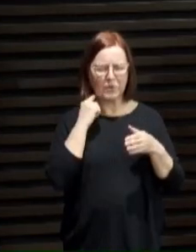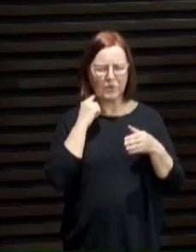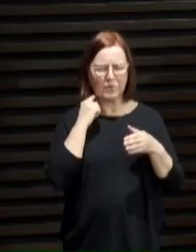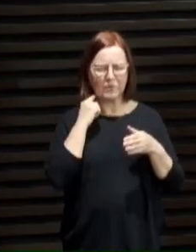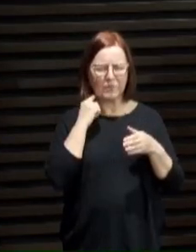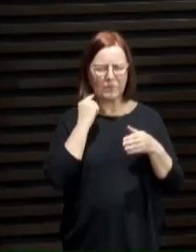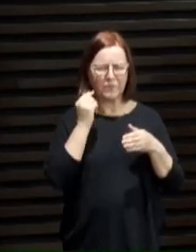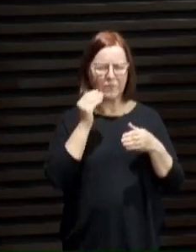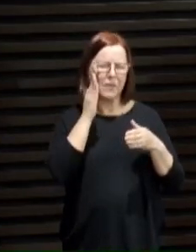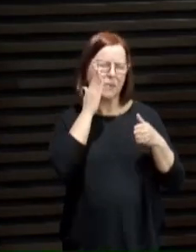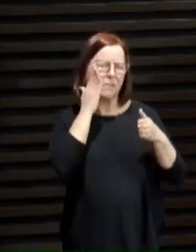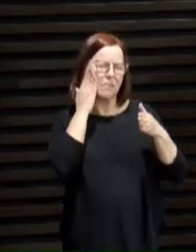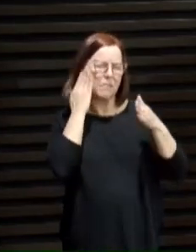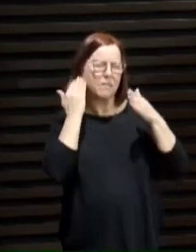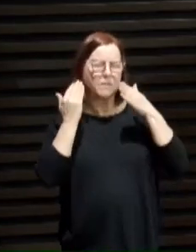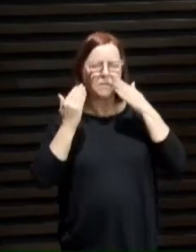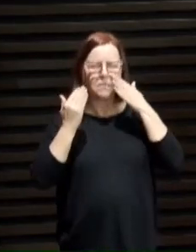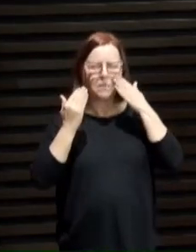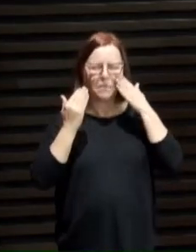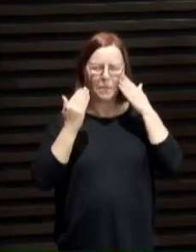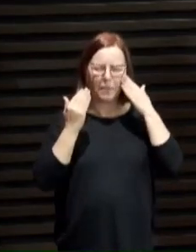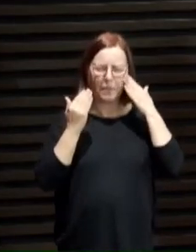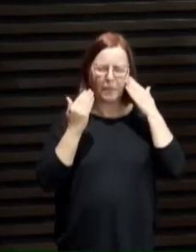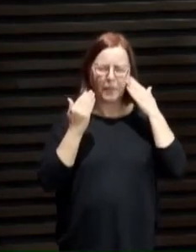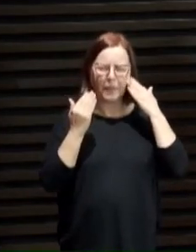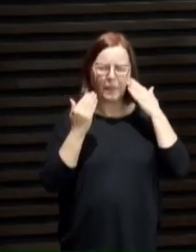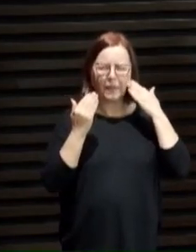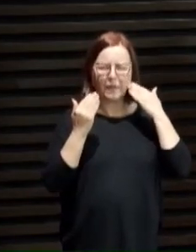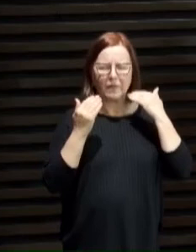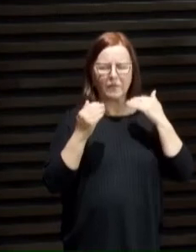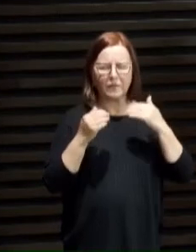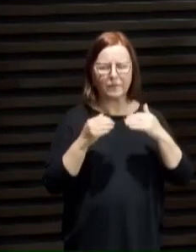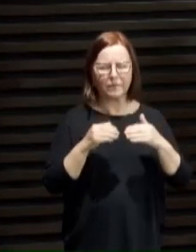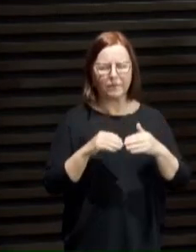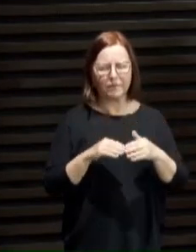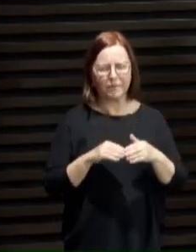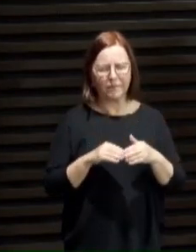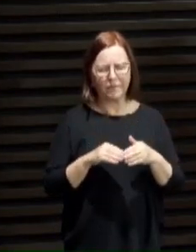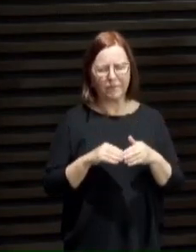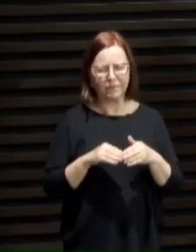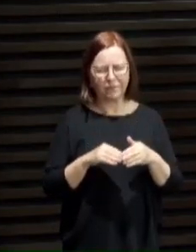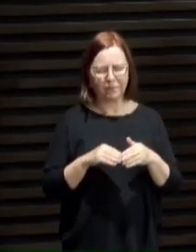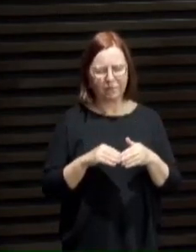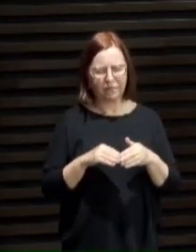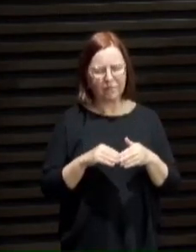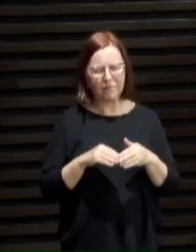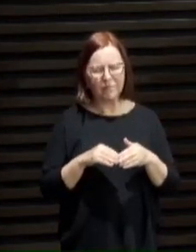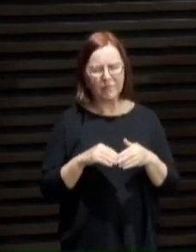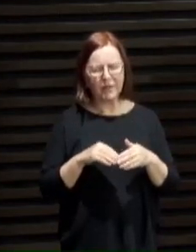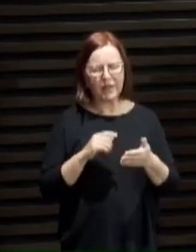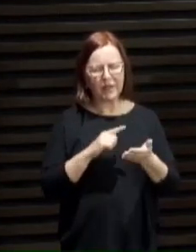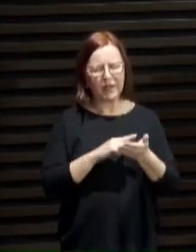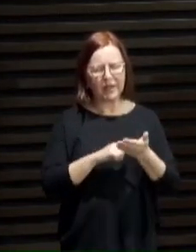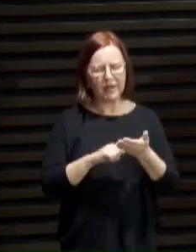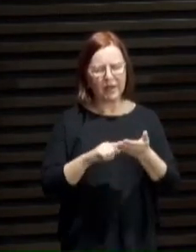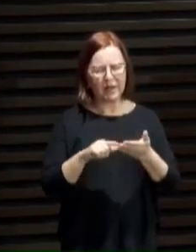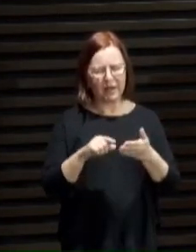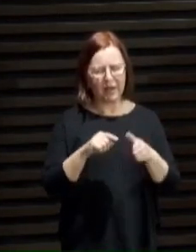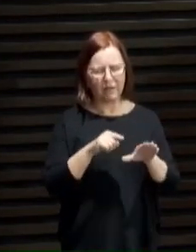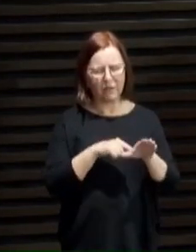do rosto e procure todos os pés sujos ao nosso lado para lavá-los, porque essa é a nossa